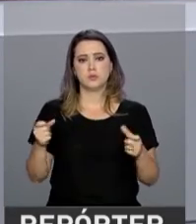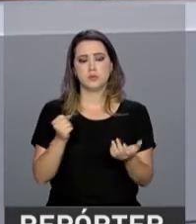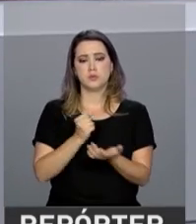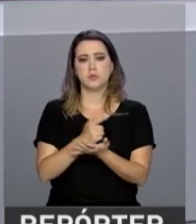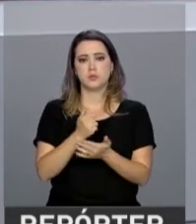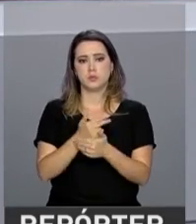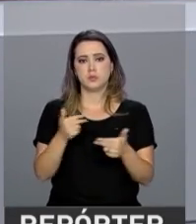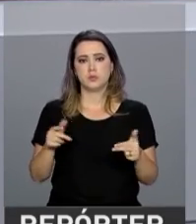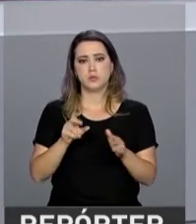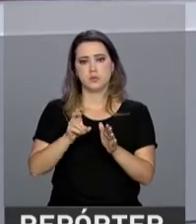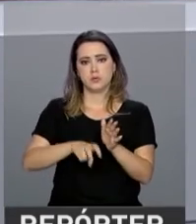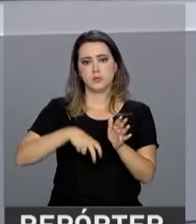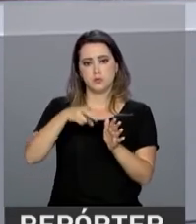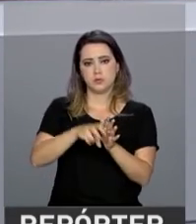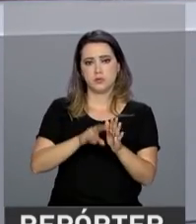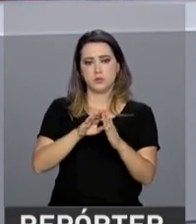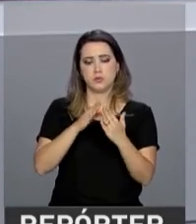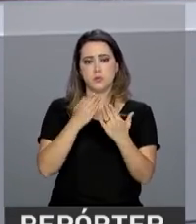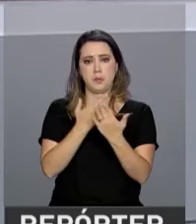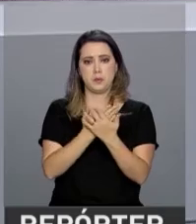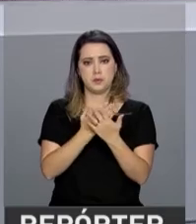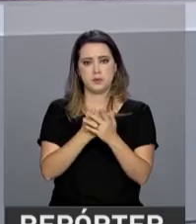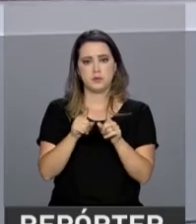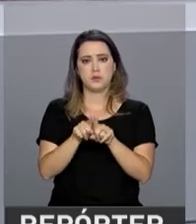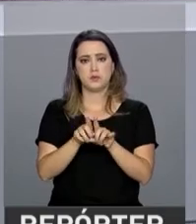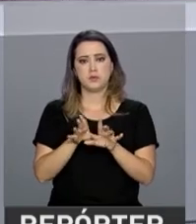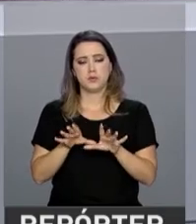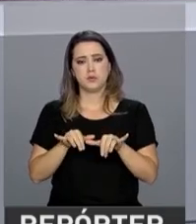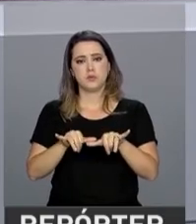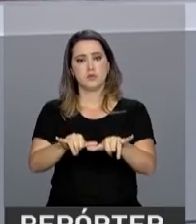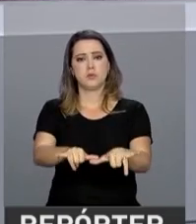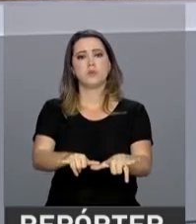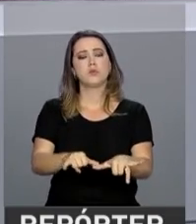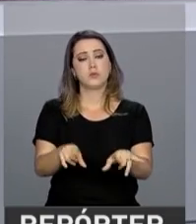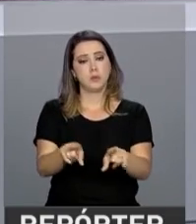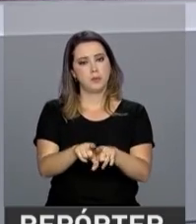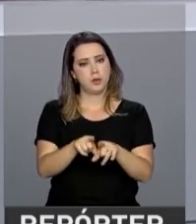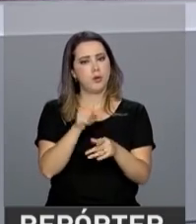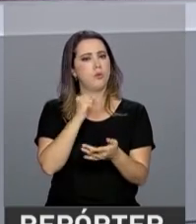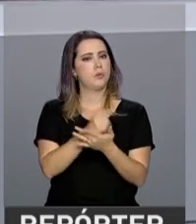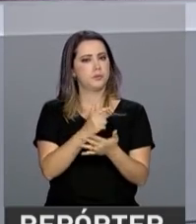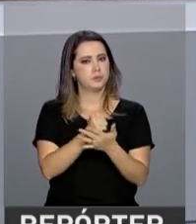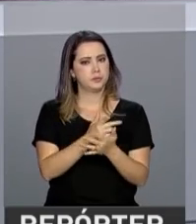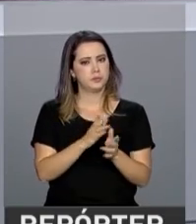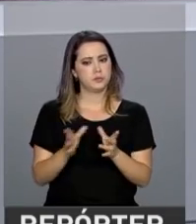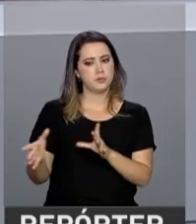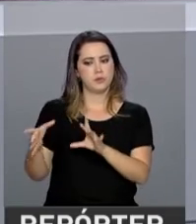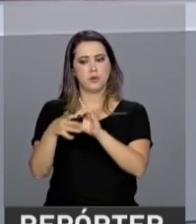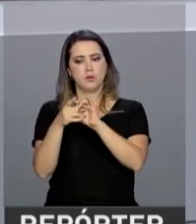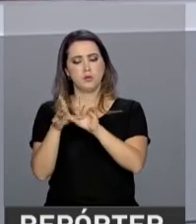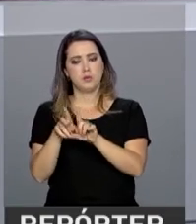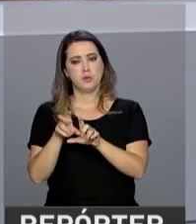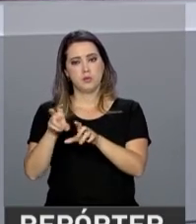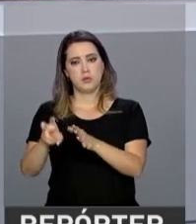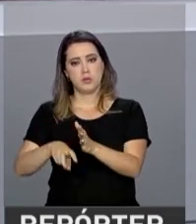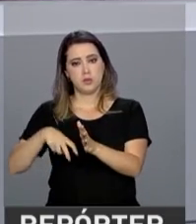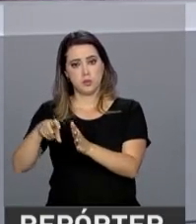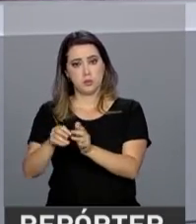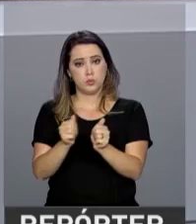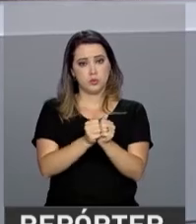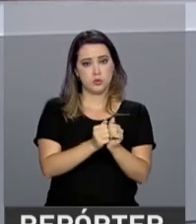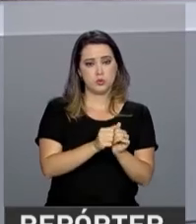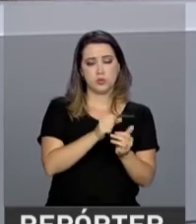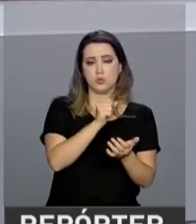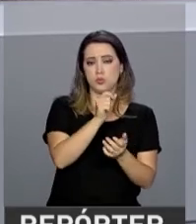compra de produtos de pequenos agricultores para escolas e da parceria com supermercados para aproximar os produtores dos consumidores o